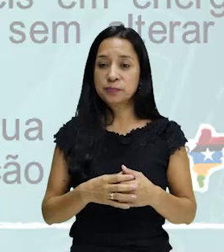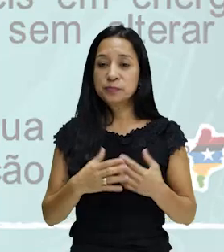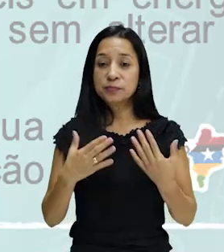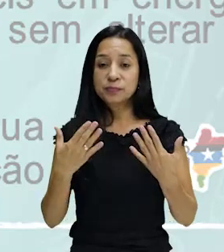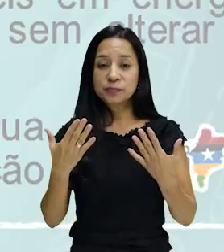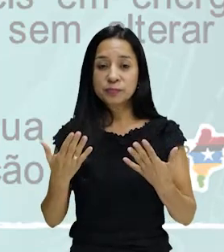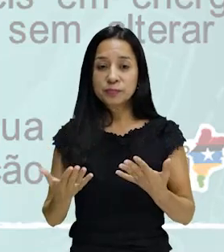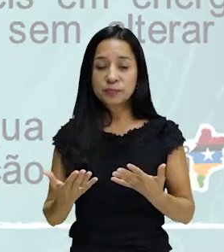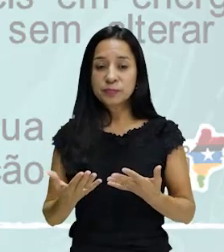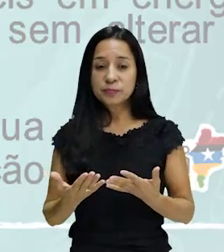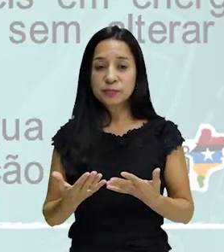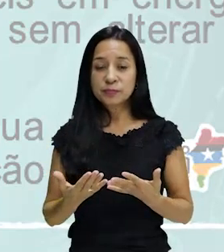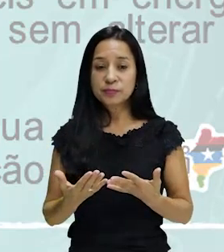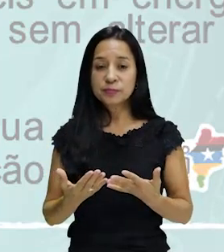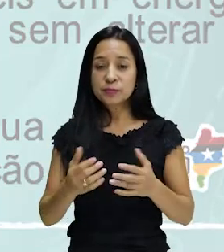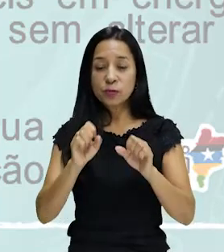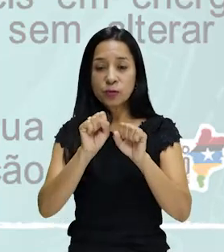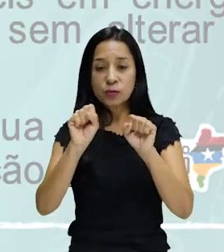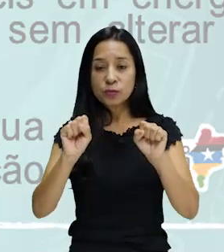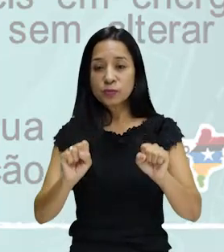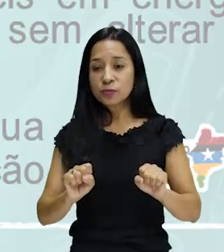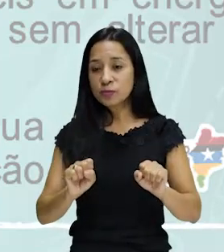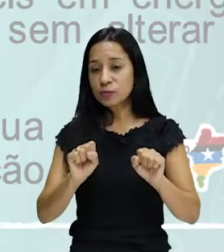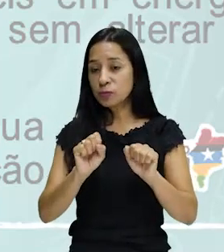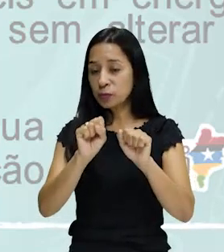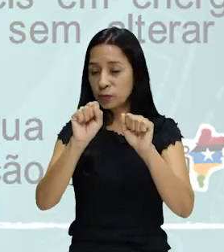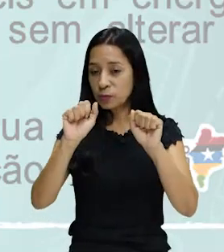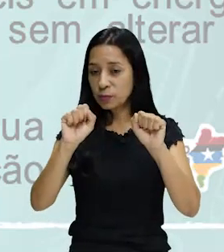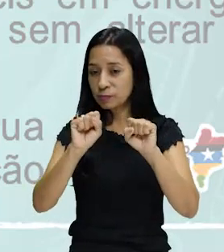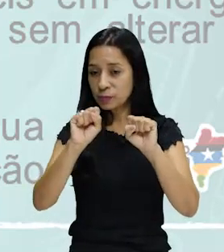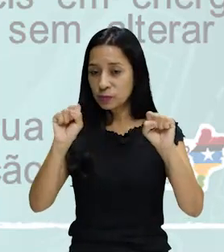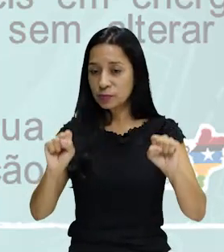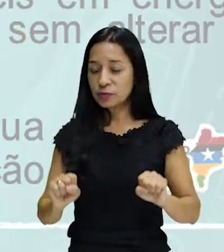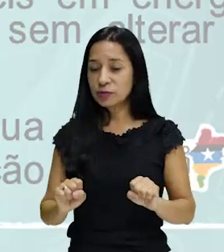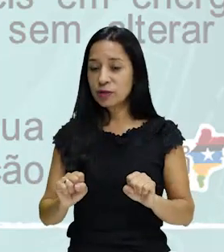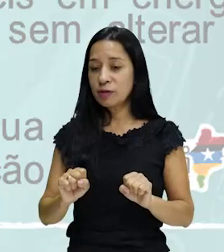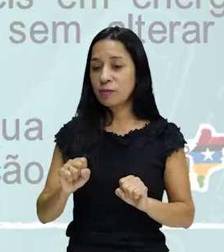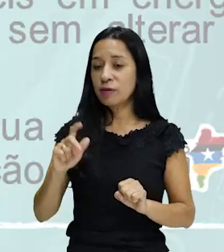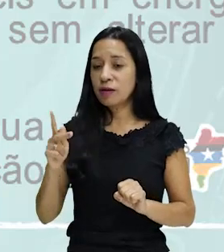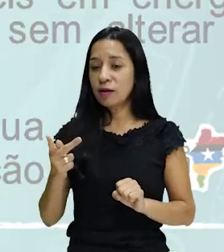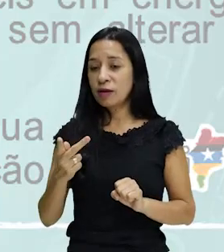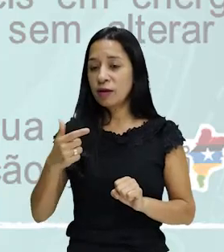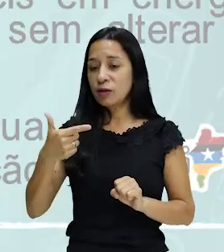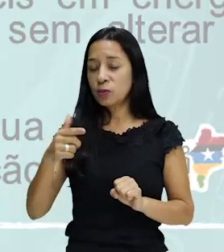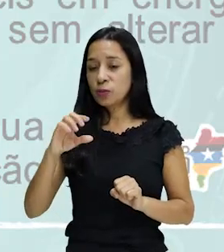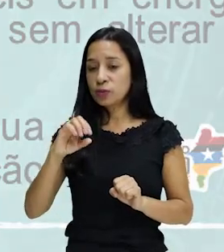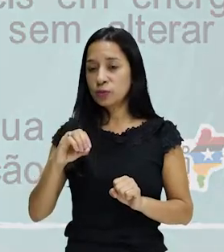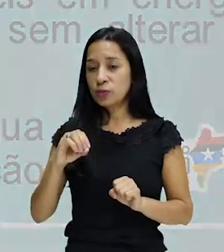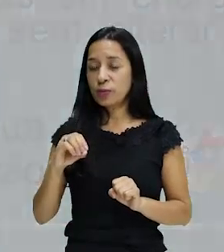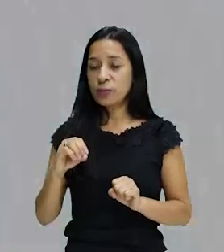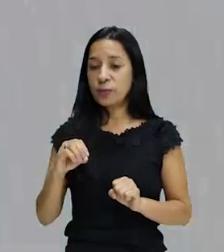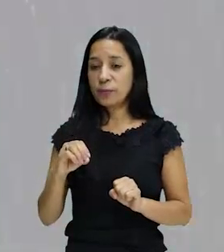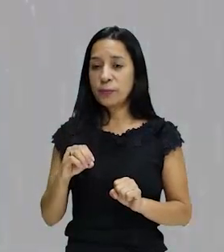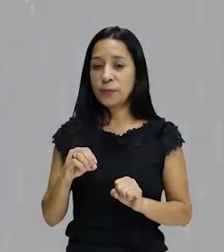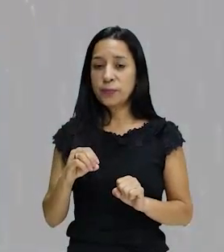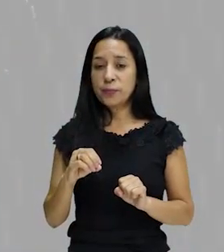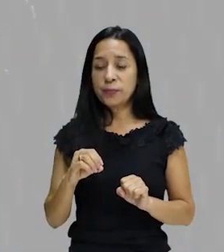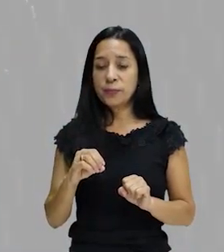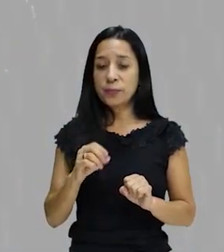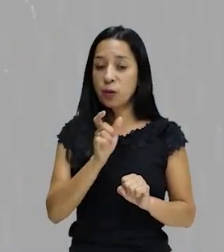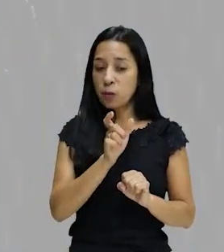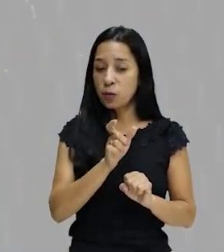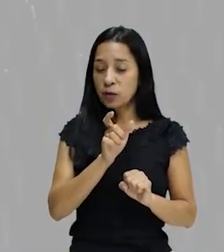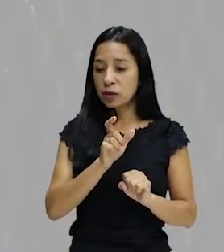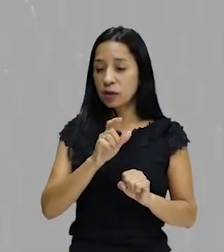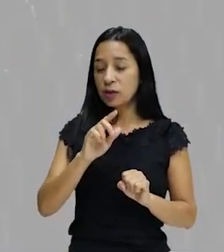Então, no sistema hidrogênio e oxigênio, então, de um lado, né, do lado do ânodo, nós temos aí